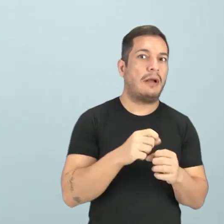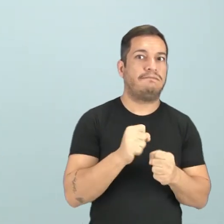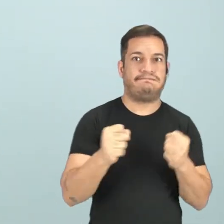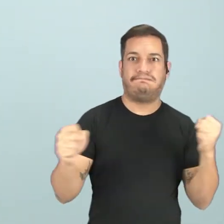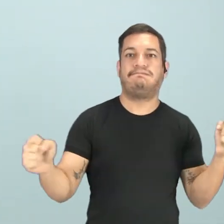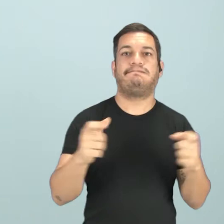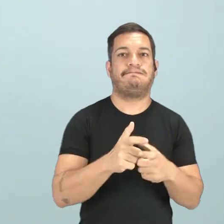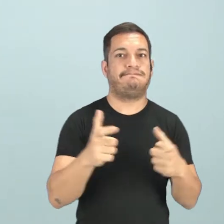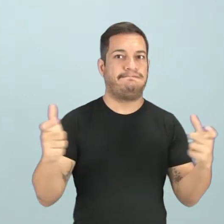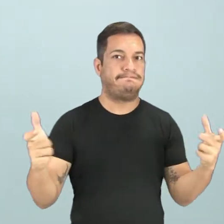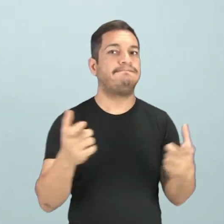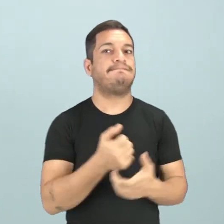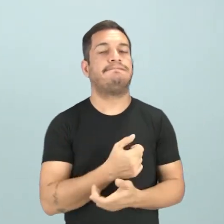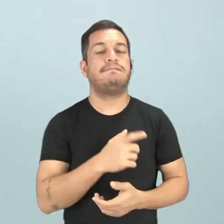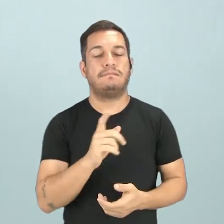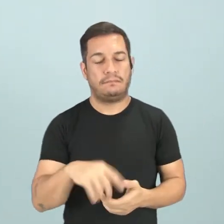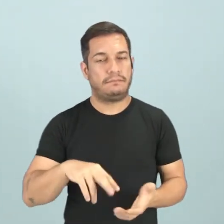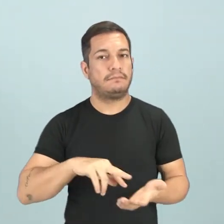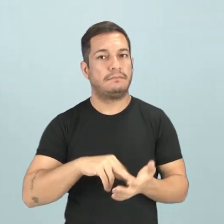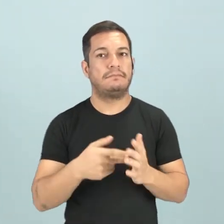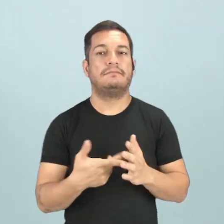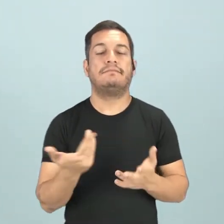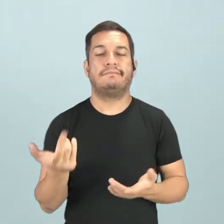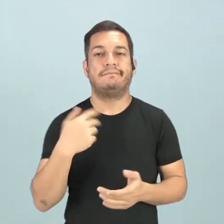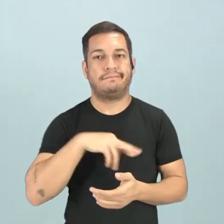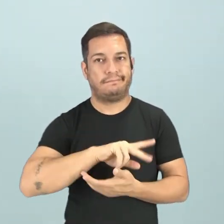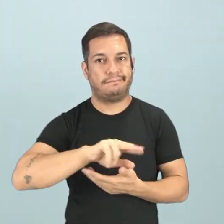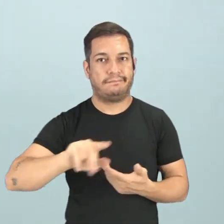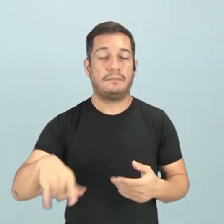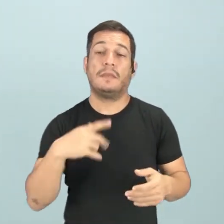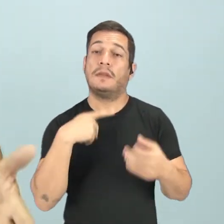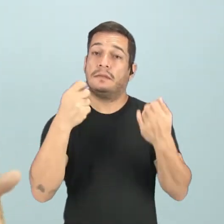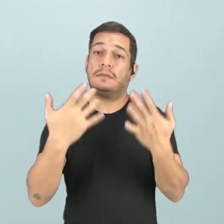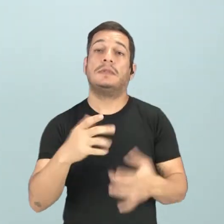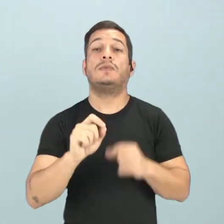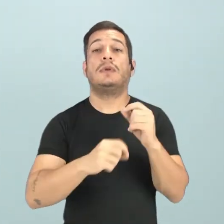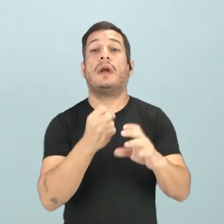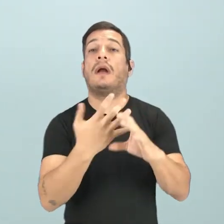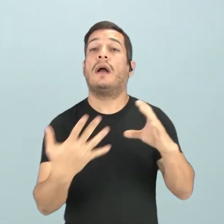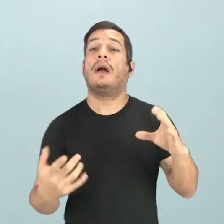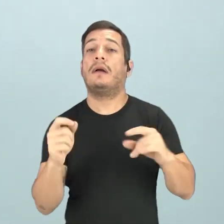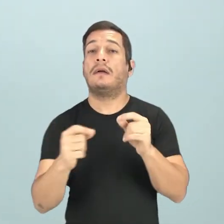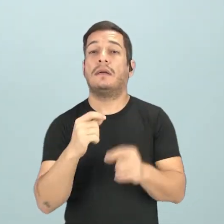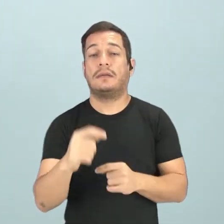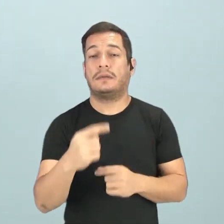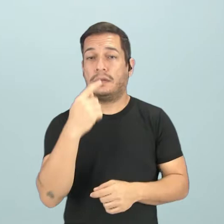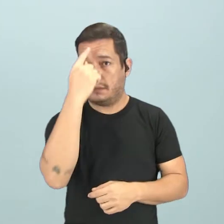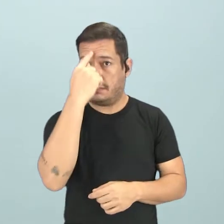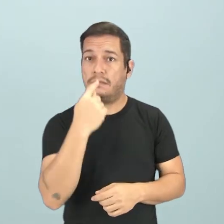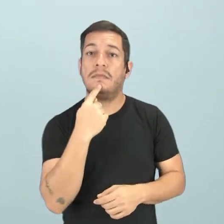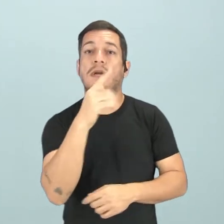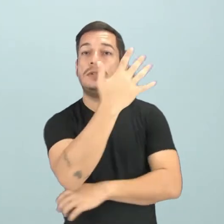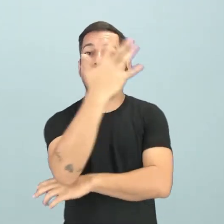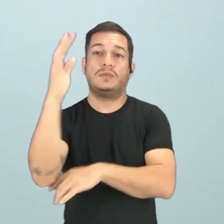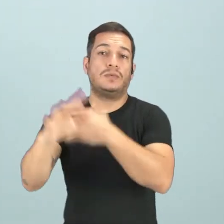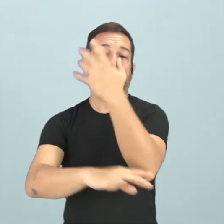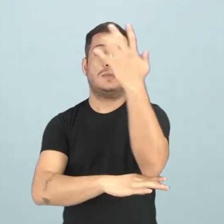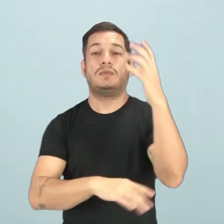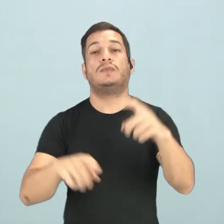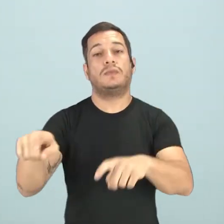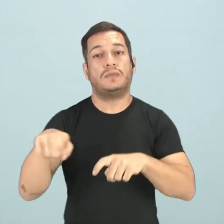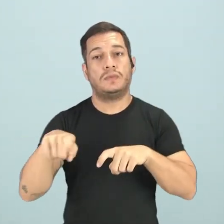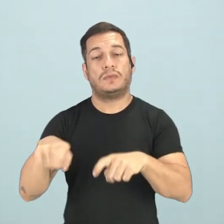de pessoa bastante significativo. Então, estou falando aqui de característica da paisagem rural e da paisagem urbana,